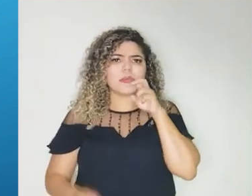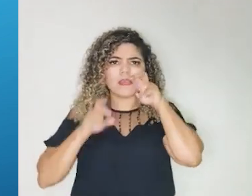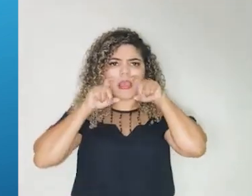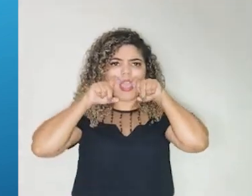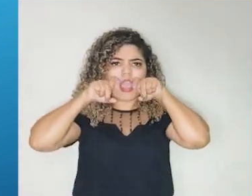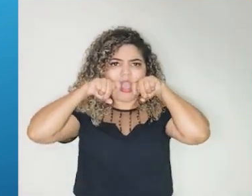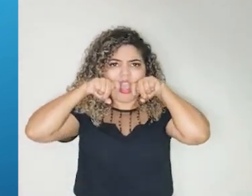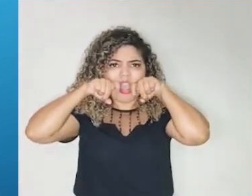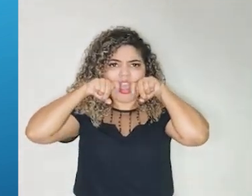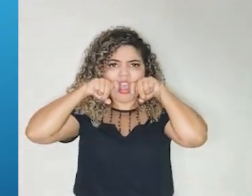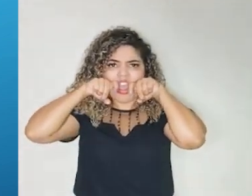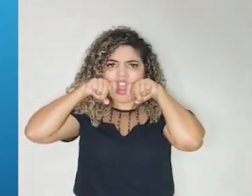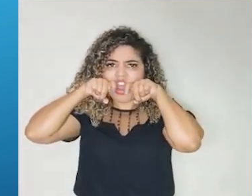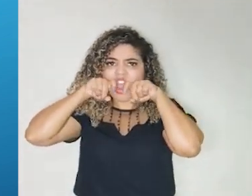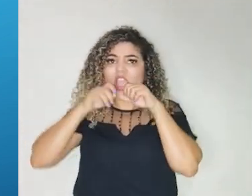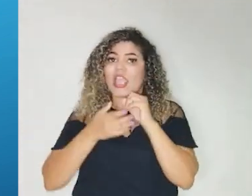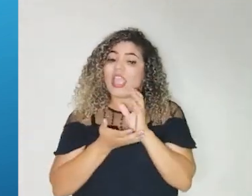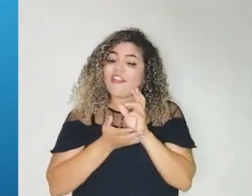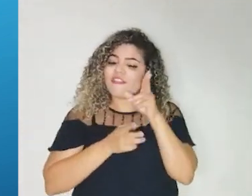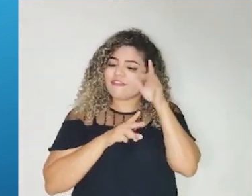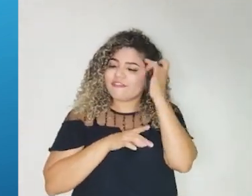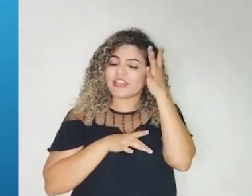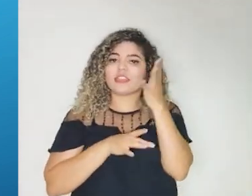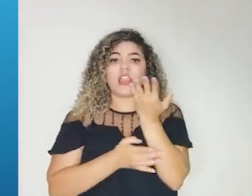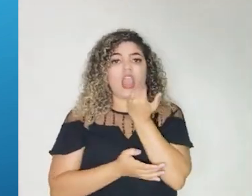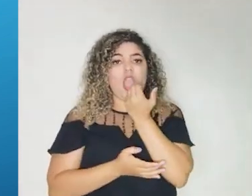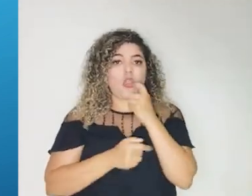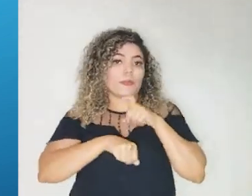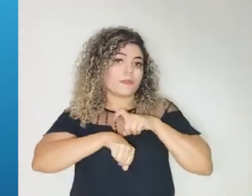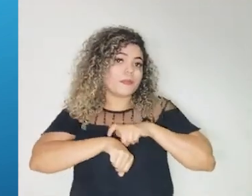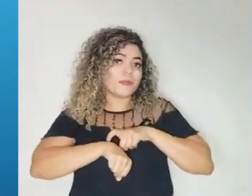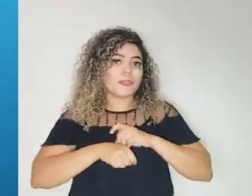presas que ajudam e facilitam a sua alimentação.